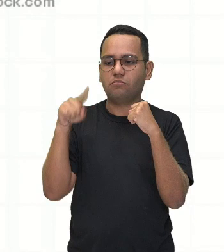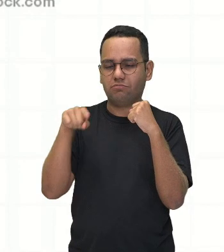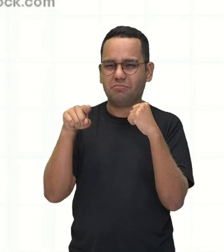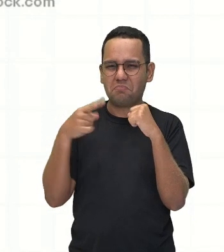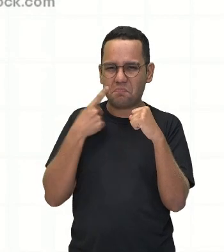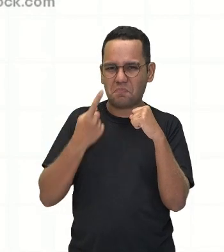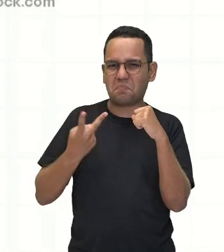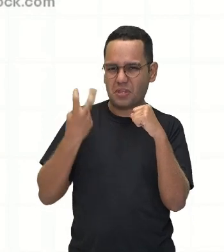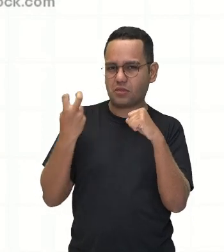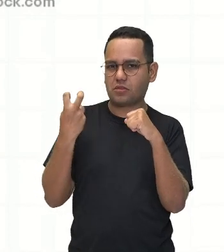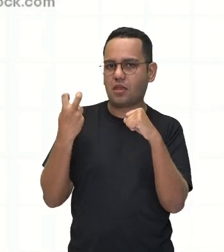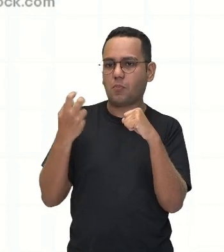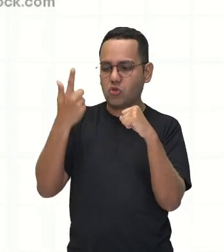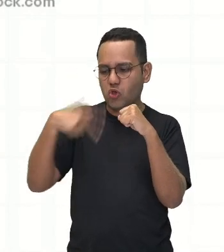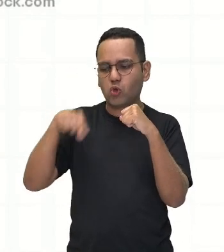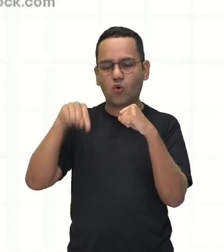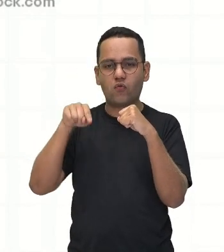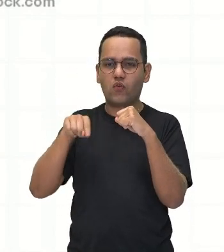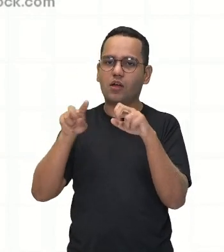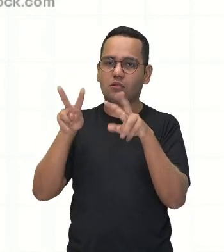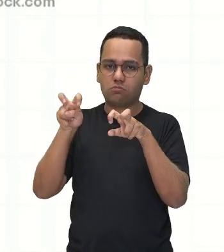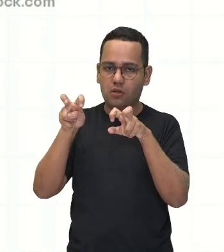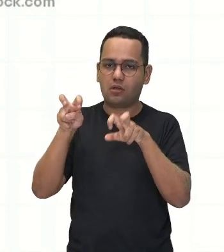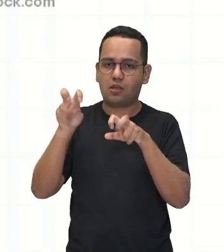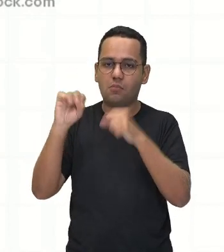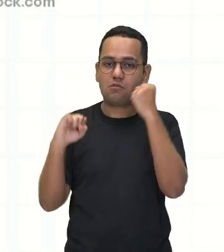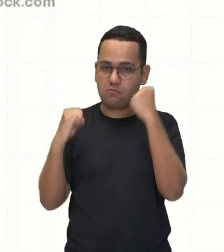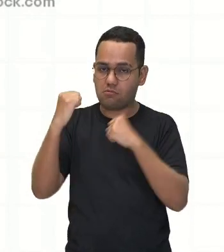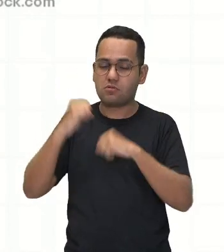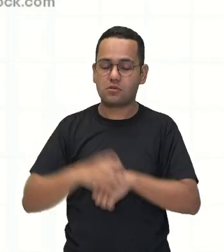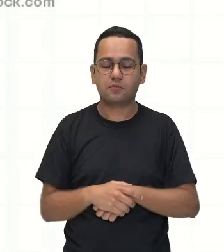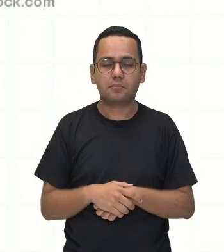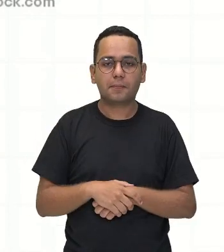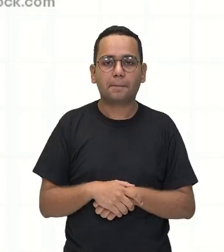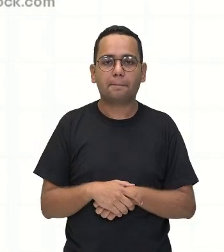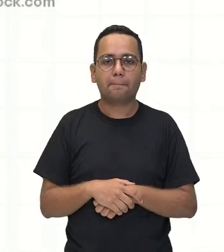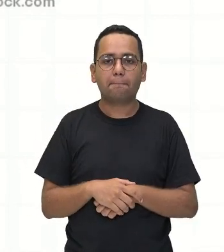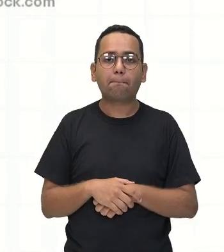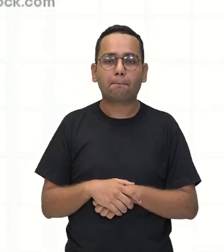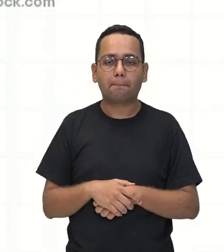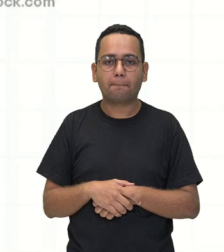comentada, né, de que são produzidos aí